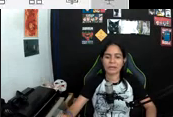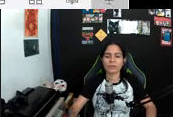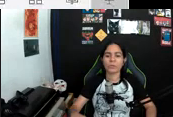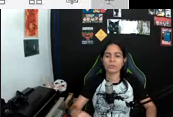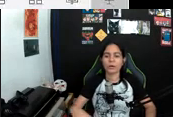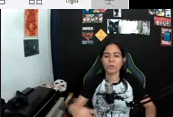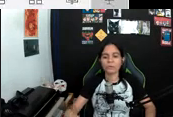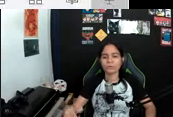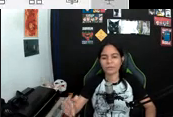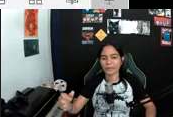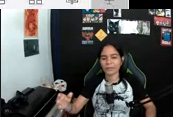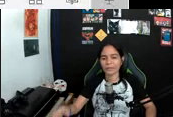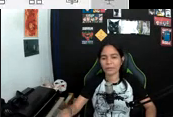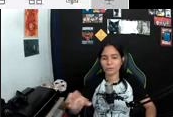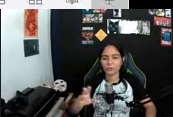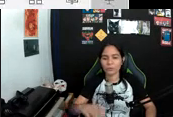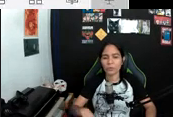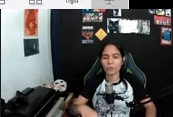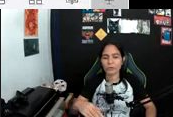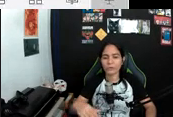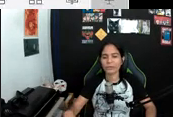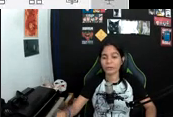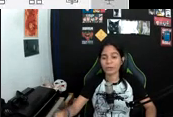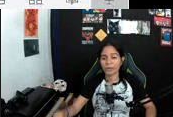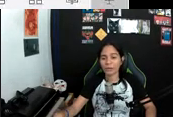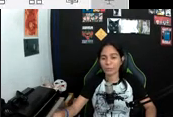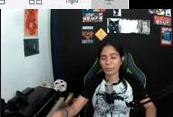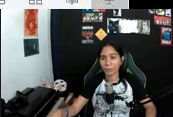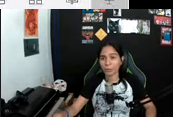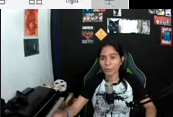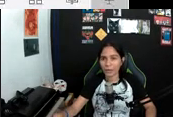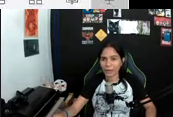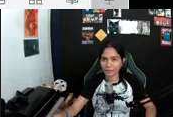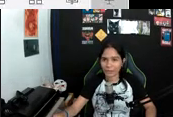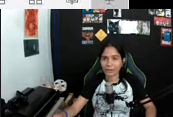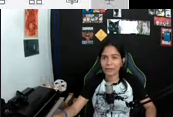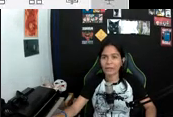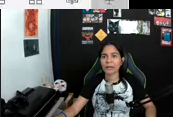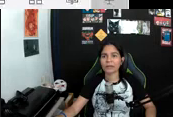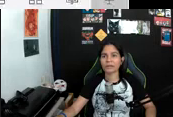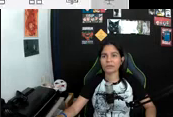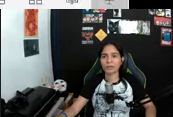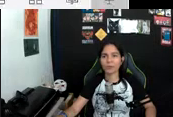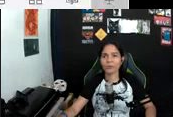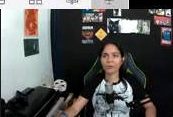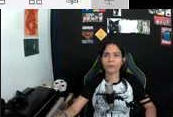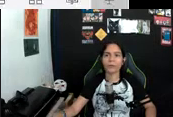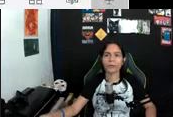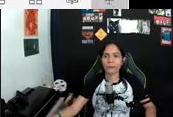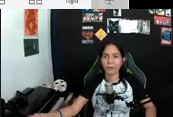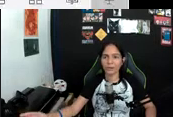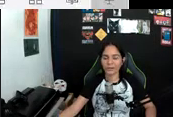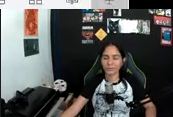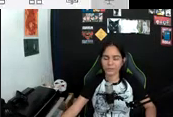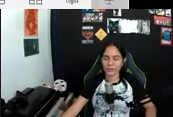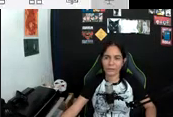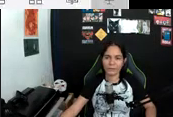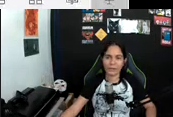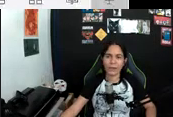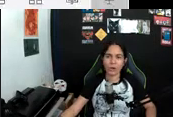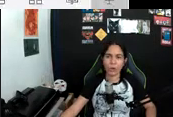ser tratado e quanto ao uso de tratamento doloroso ou extraordinário para prolongar a vida. Caso não esteja lúcido, a família